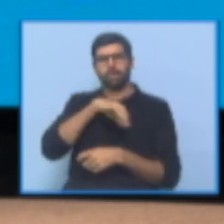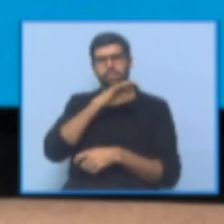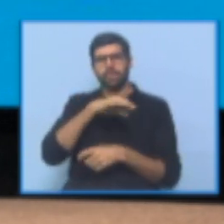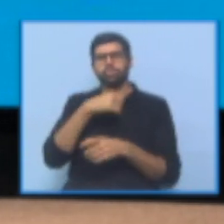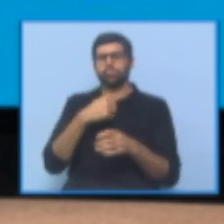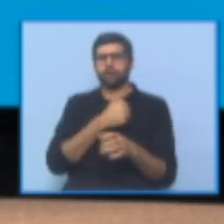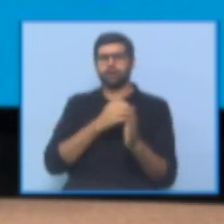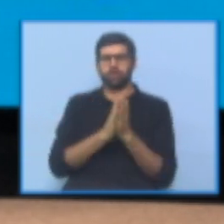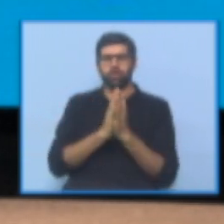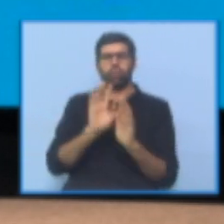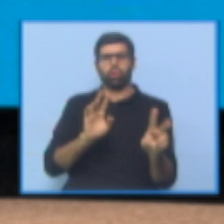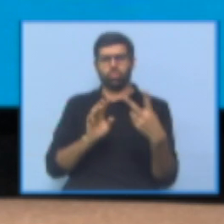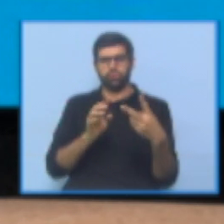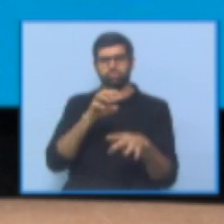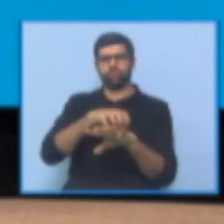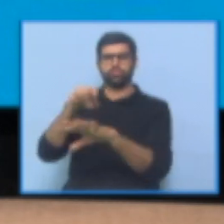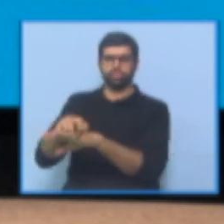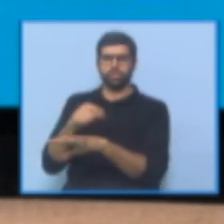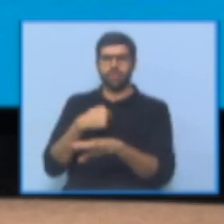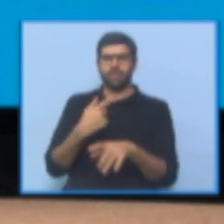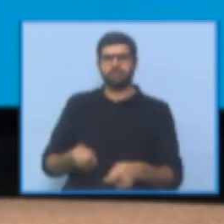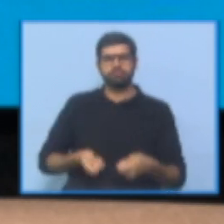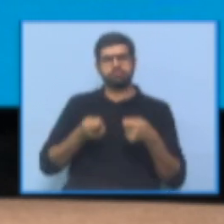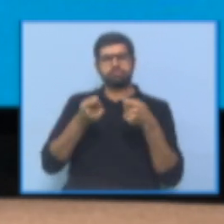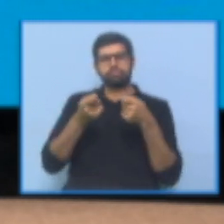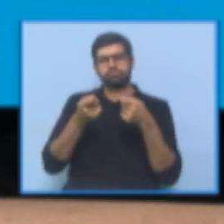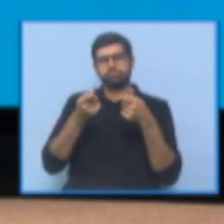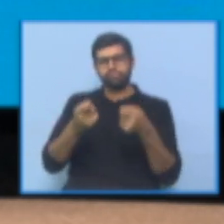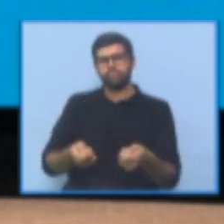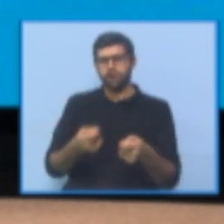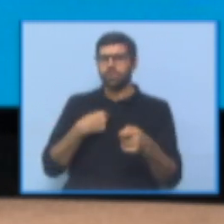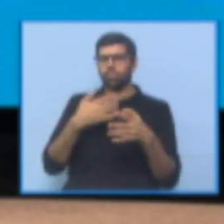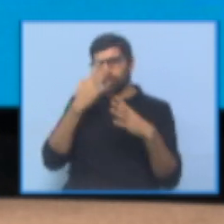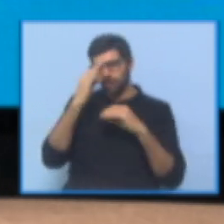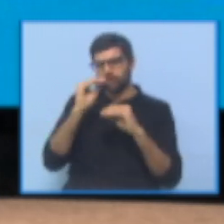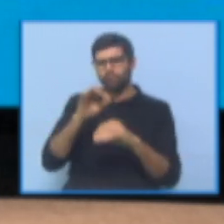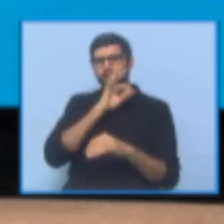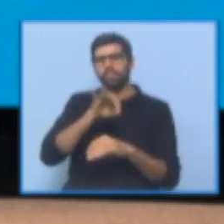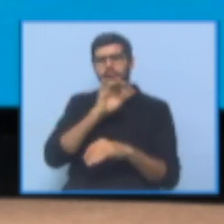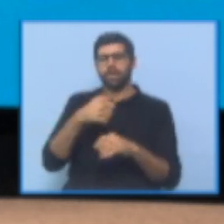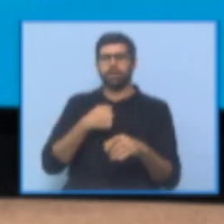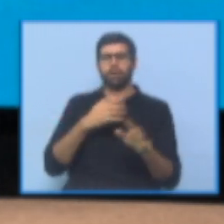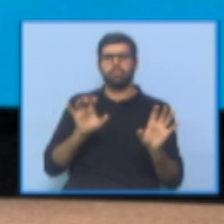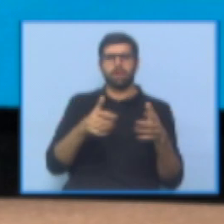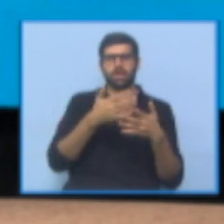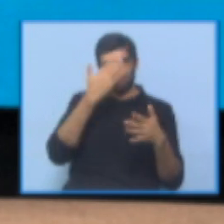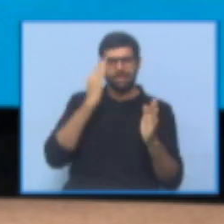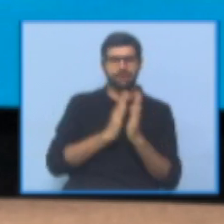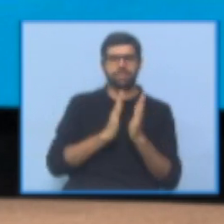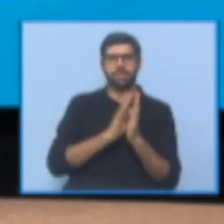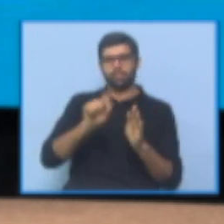2 dioceses inclusive. Nós temos uma aposta muito séria na pastoral familiar, as equipas de Nossa Senhora e os organismos que nós temos